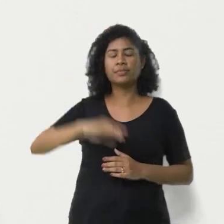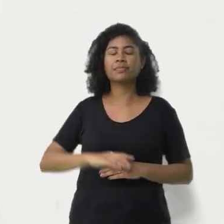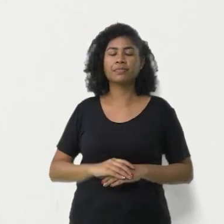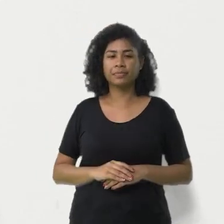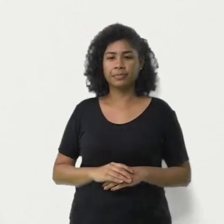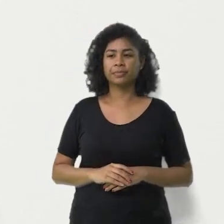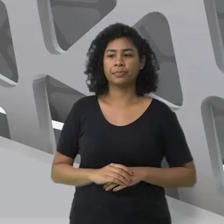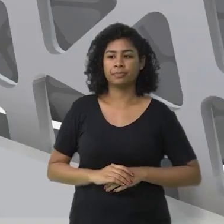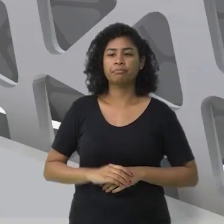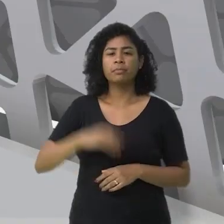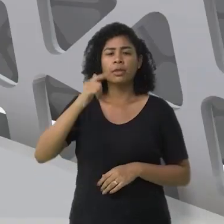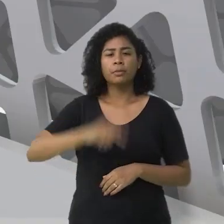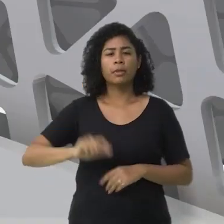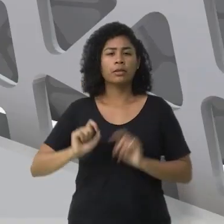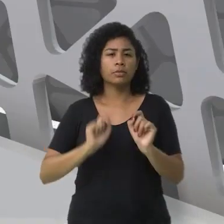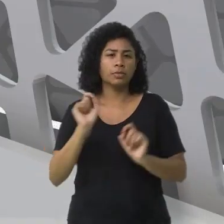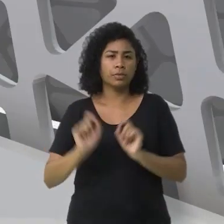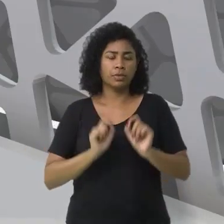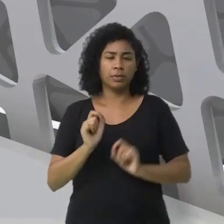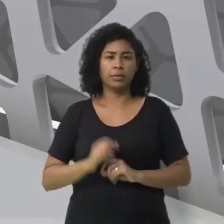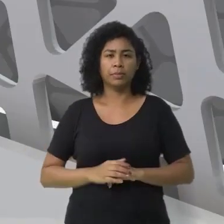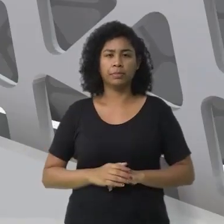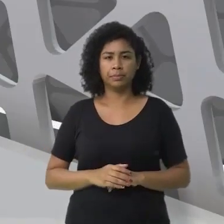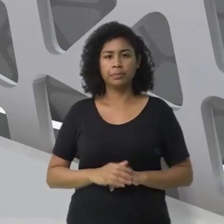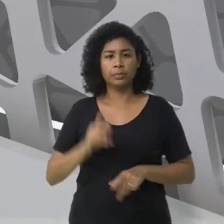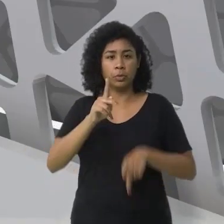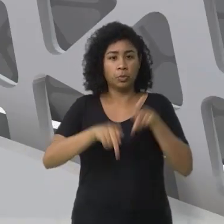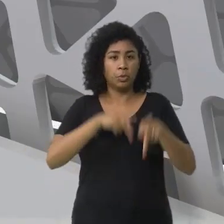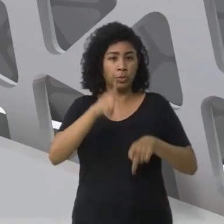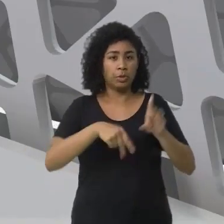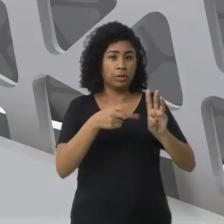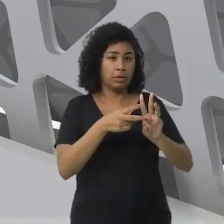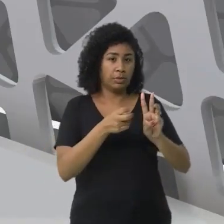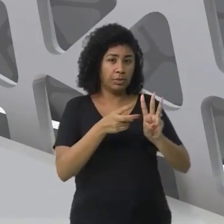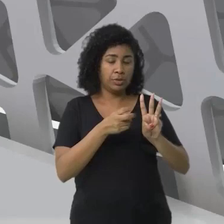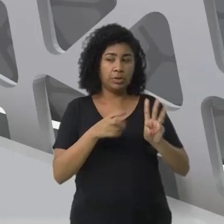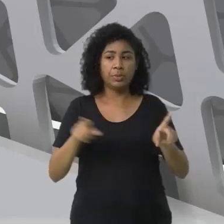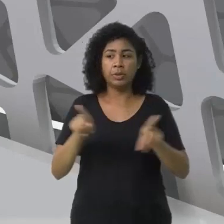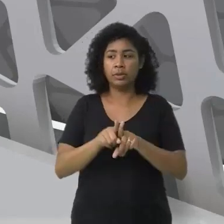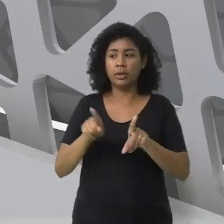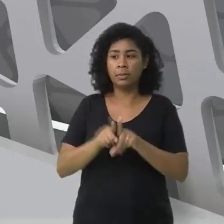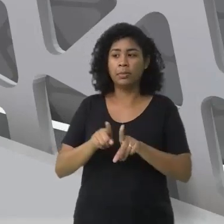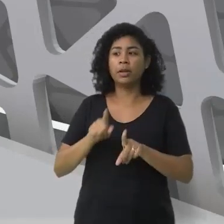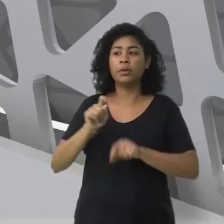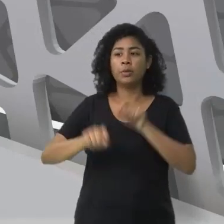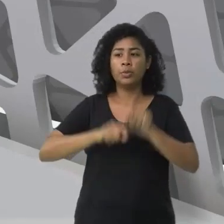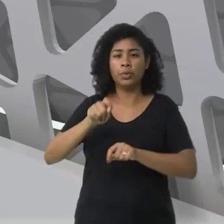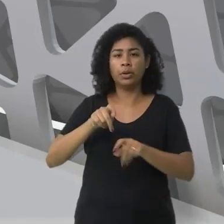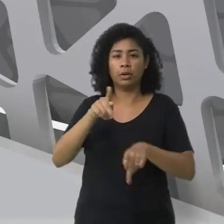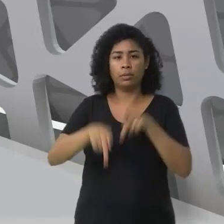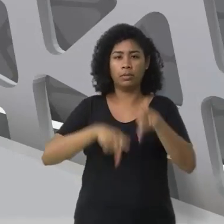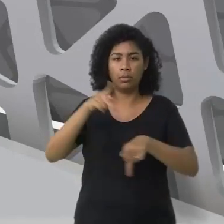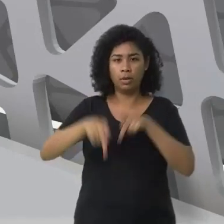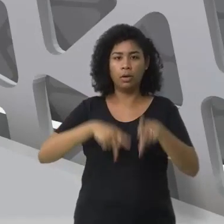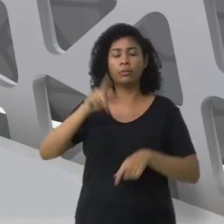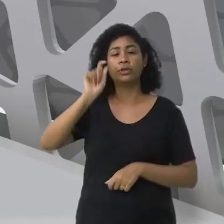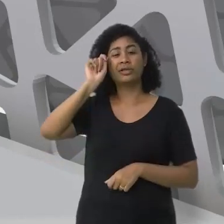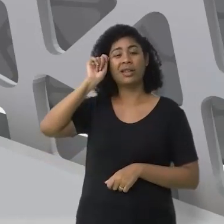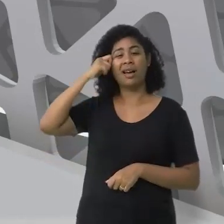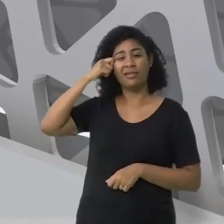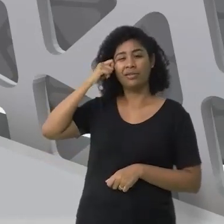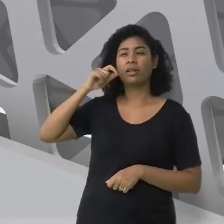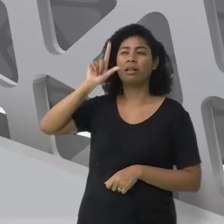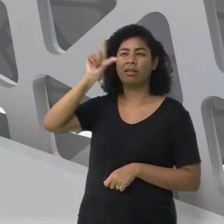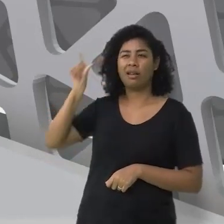tá? Além disso, além dos povos indígenas, também nós teremos os povos africanos, né, que teve